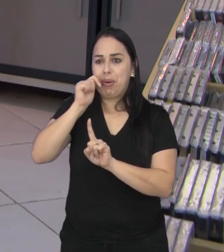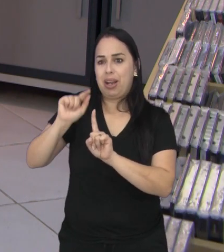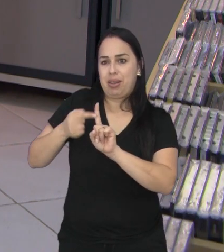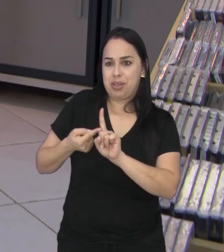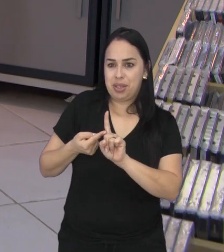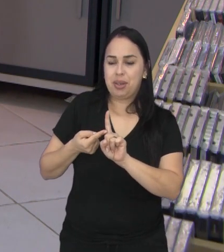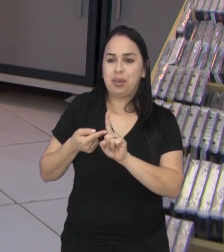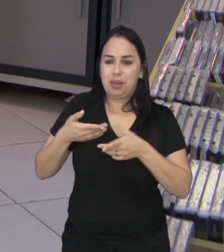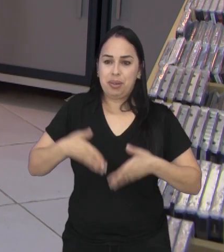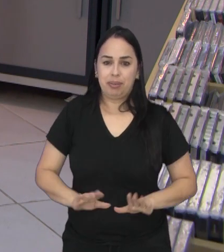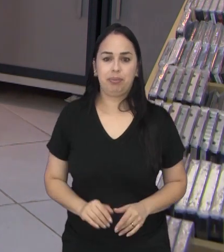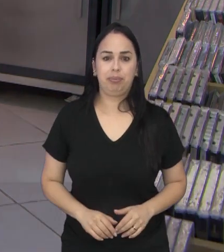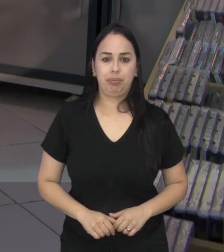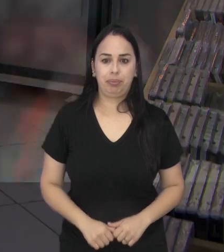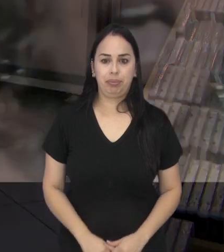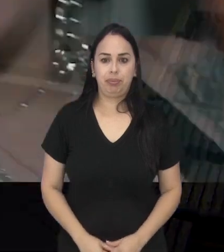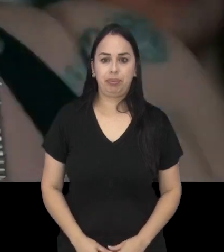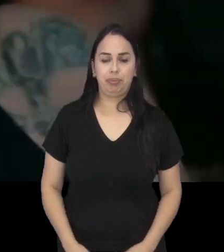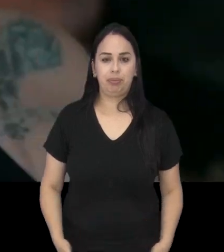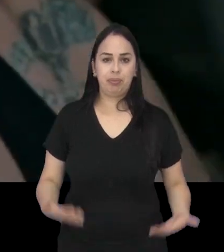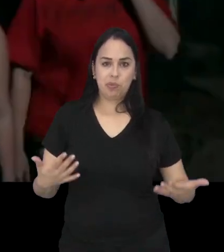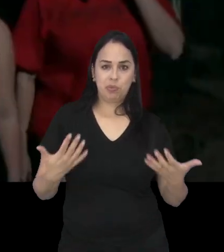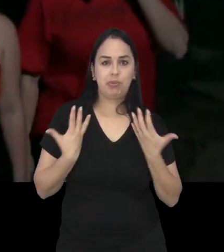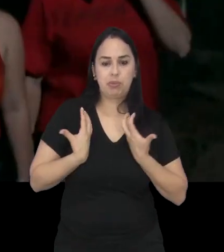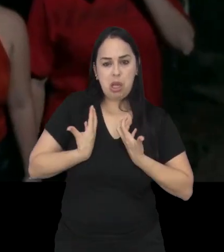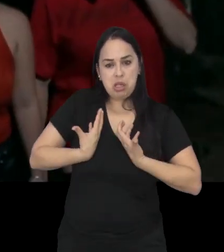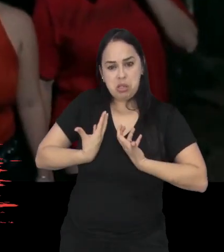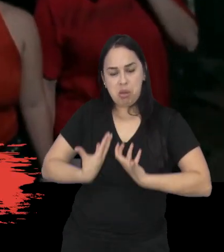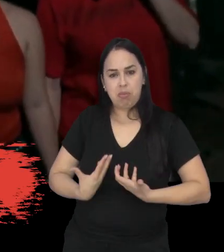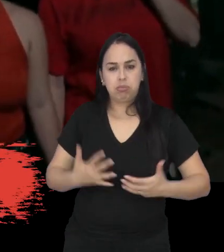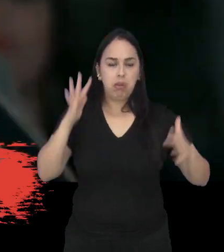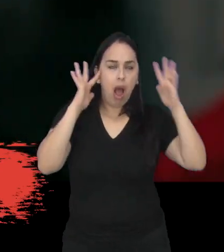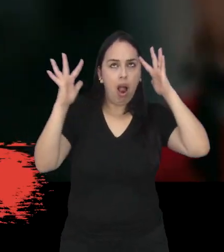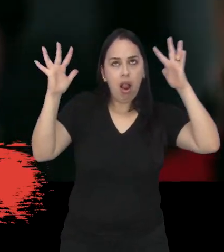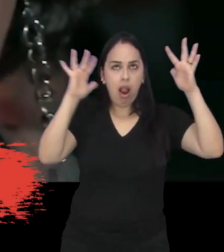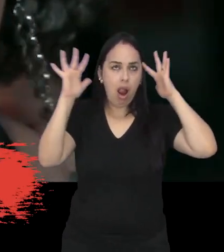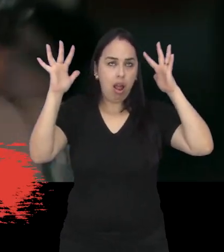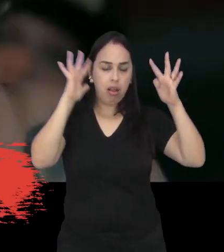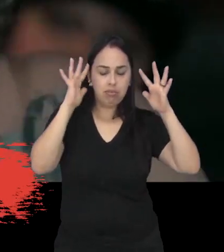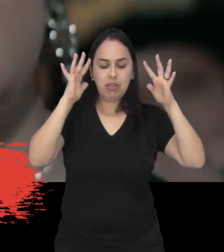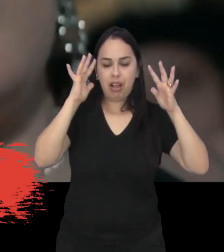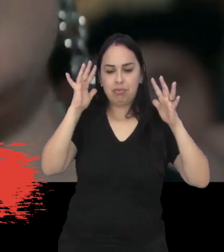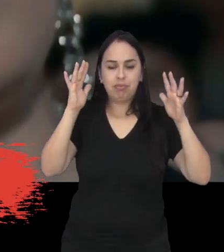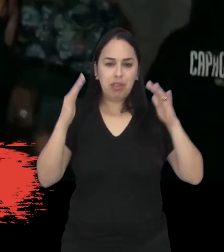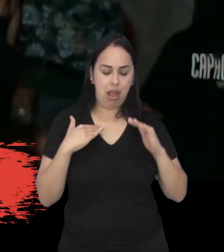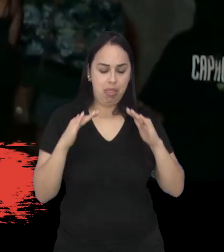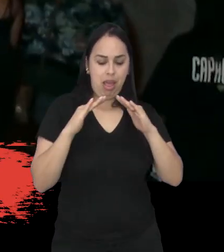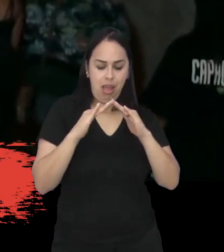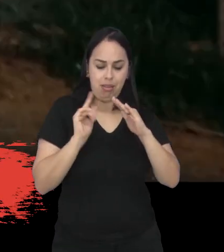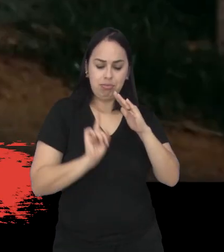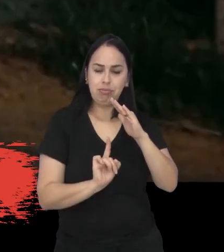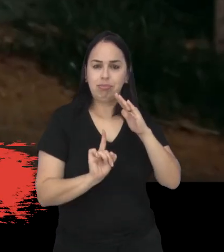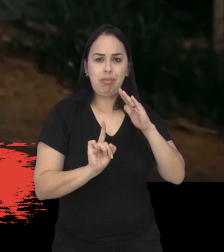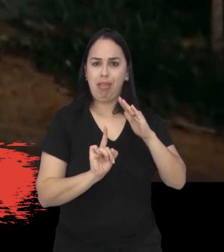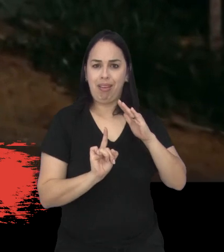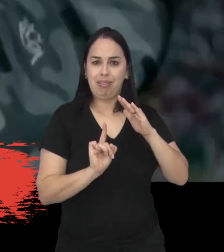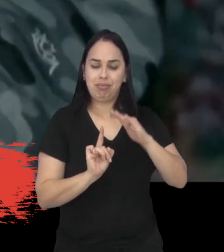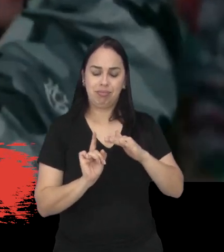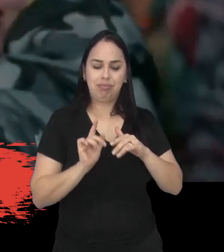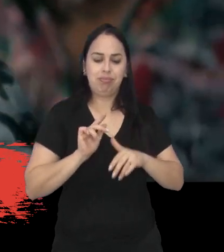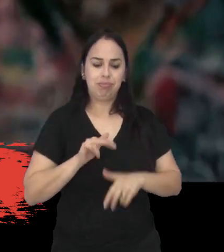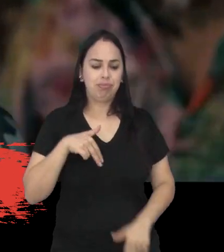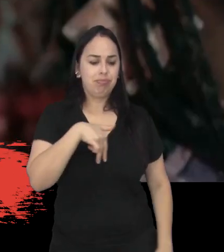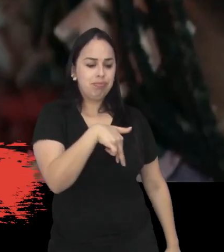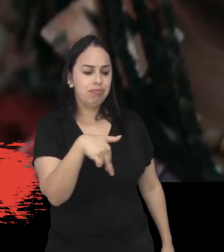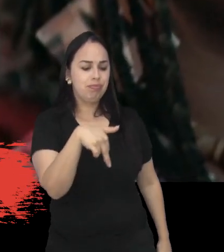de Profecia e a gente já volta. Cansada e criando asas, ela mudou, não quer ficar em casa. Viu que seu lugar é a rua, na